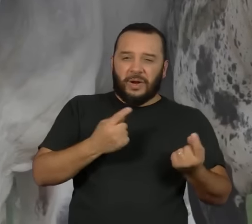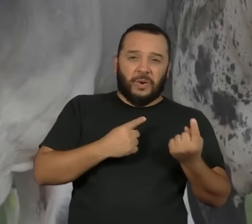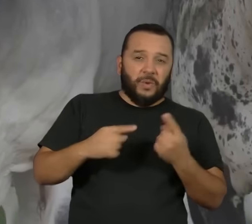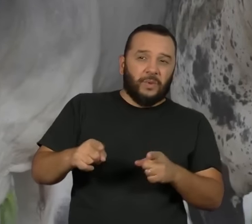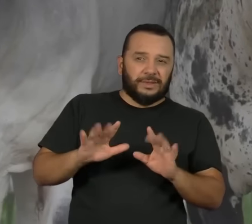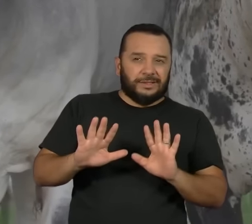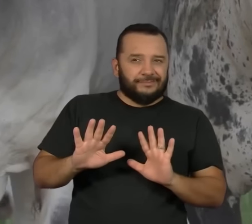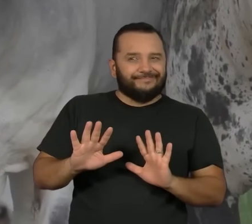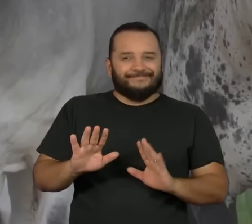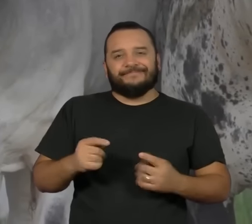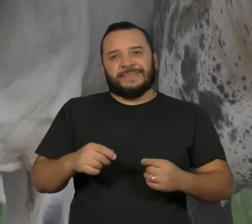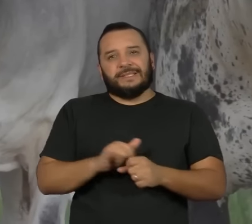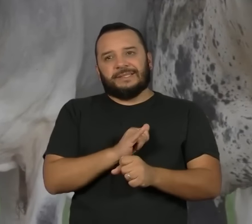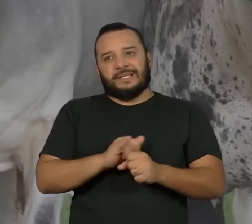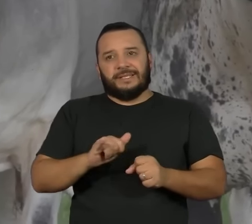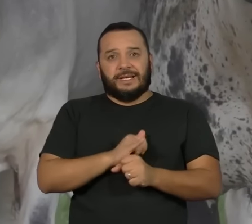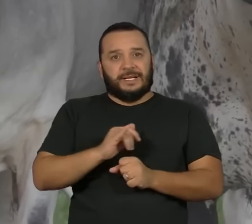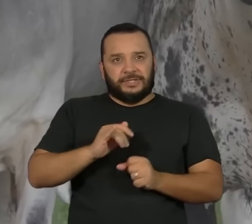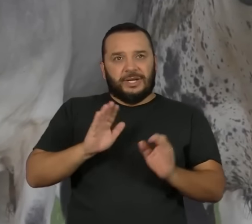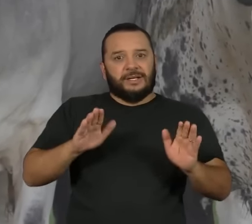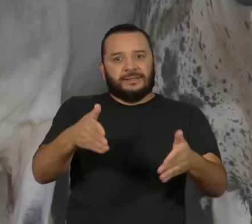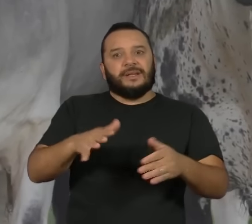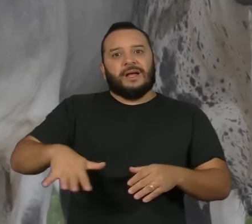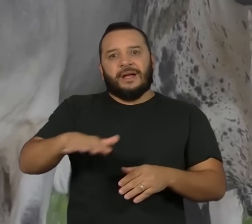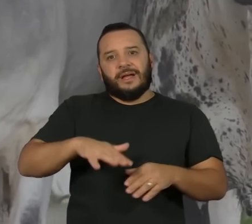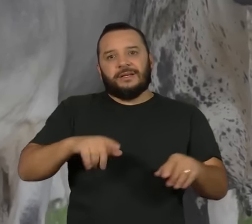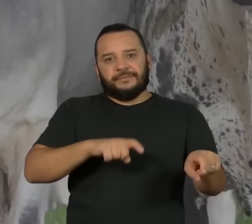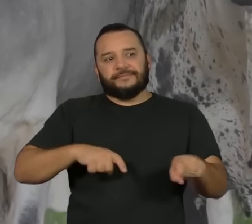específicas para o setor agropecuário.